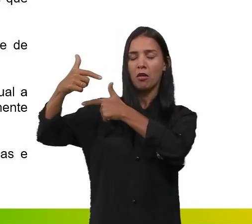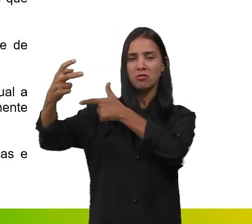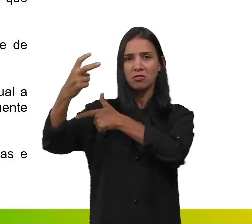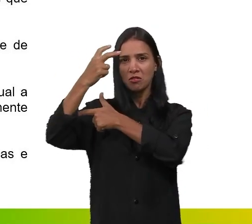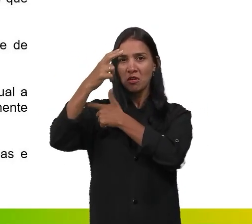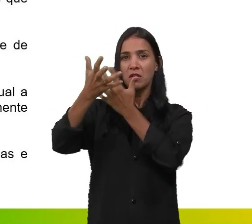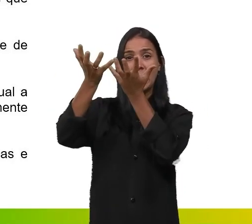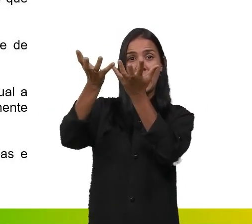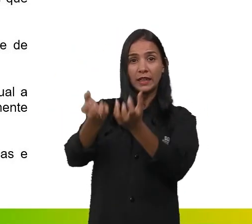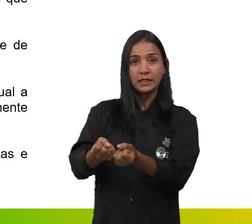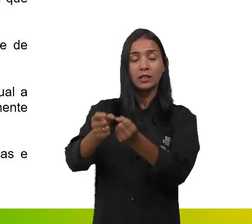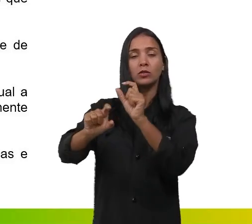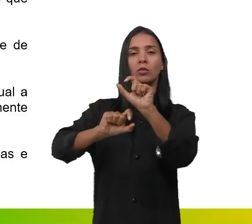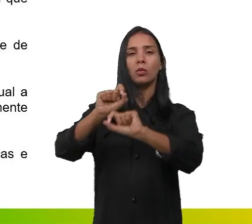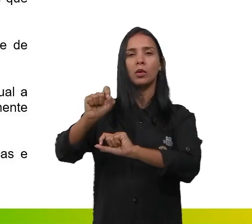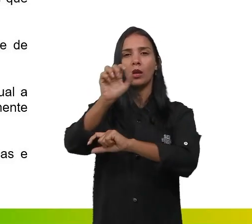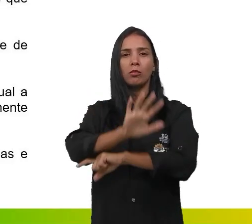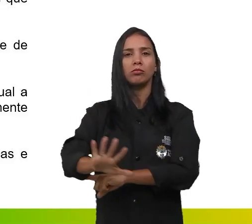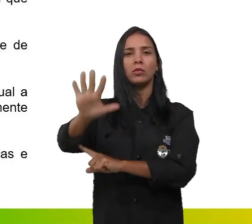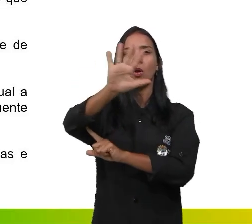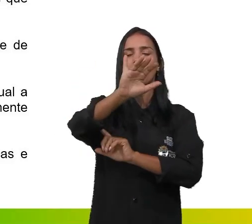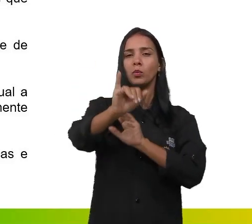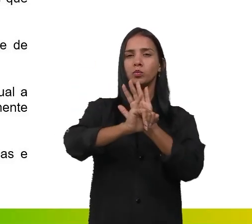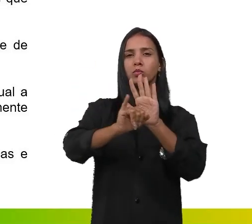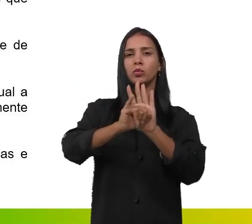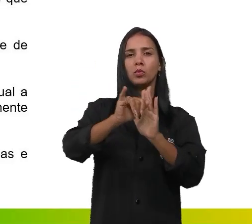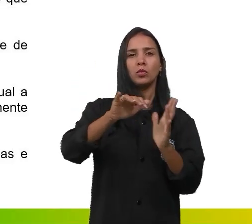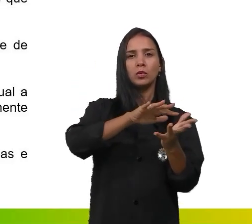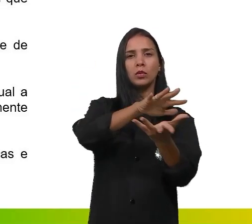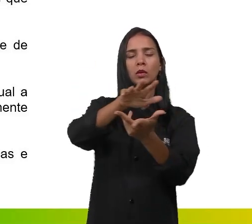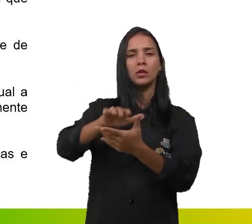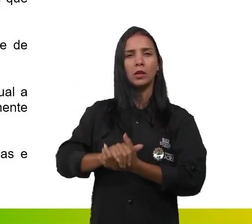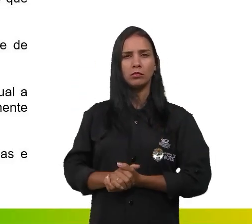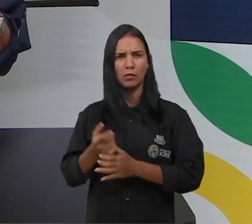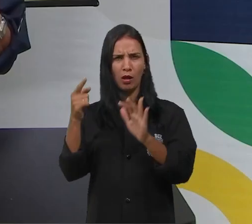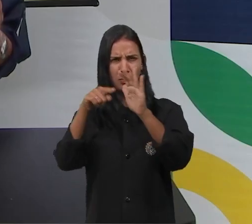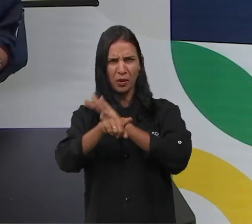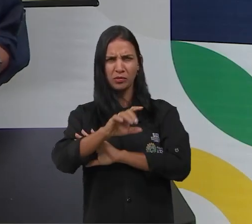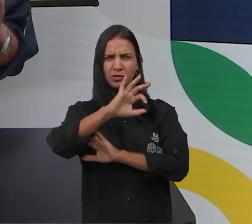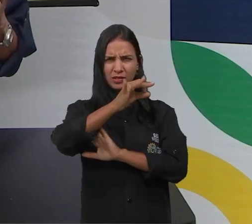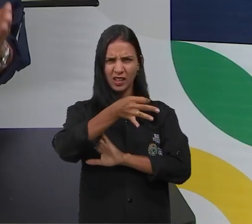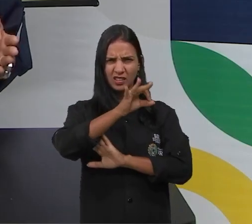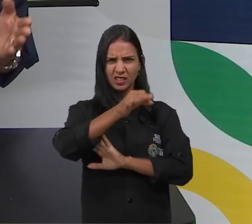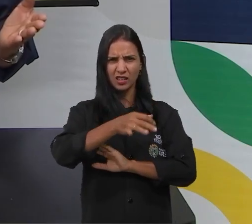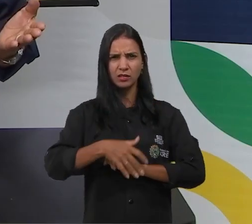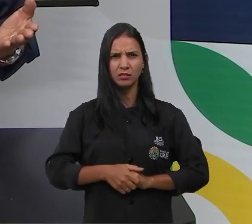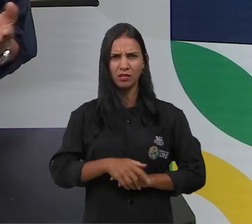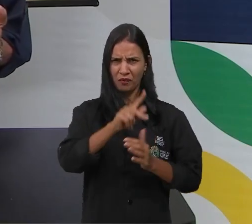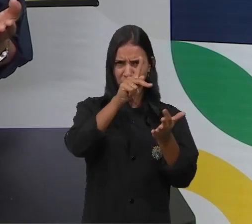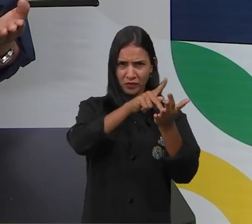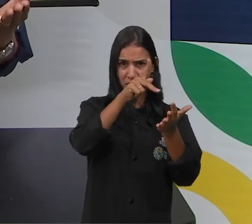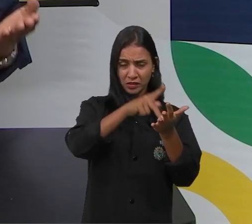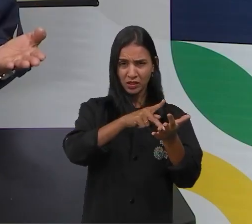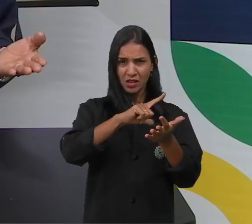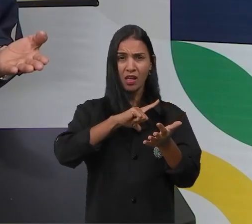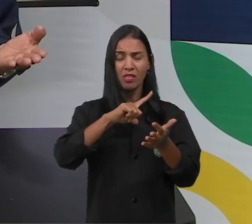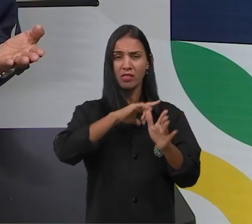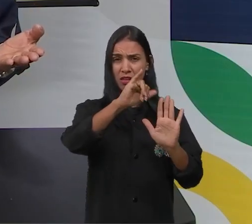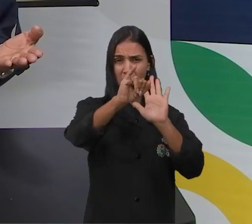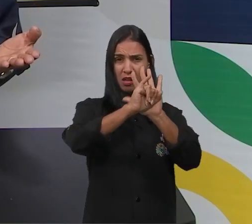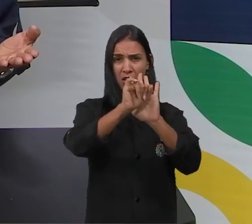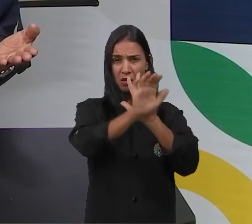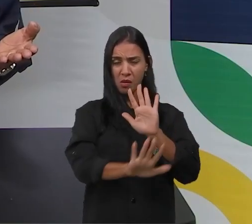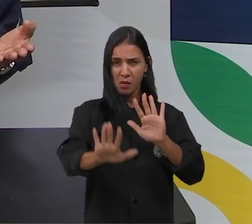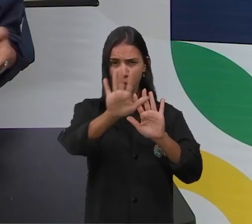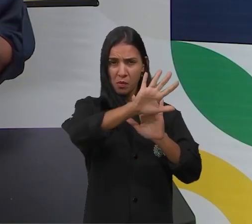uma identidade universal. A pergunta que fica é: será que verdadeiramente existe uma identidade